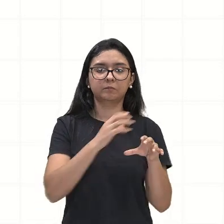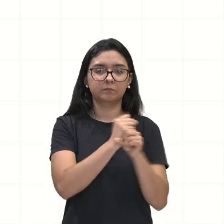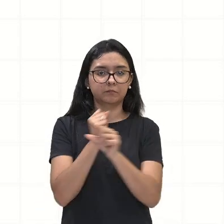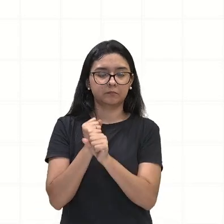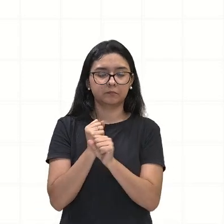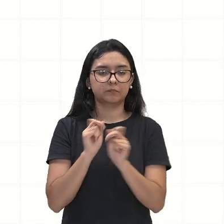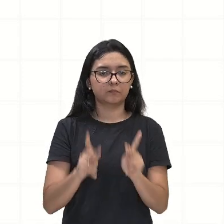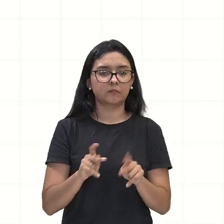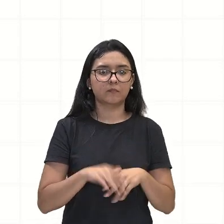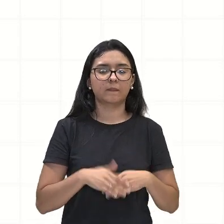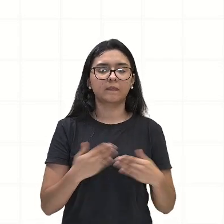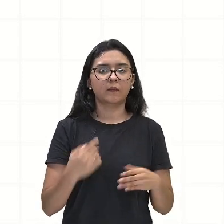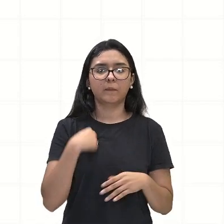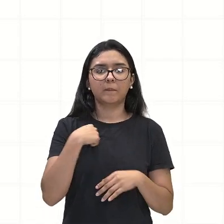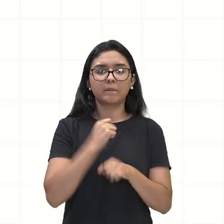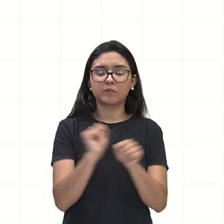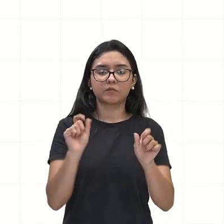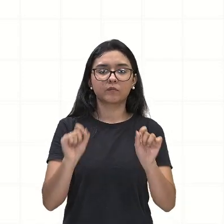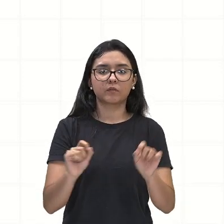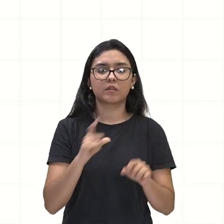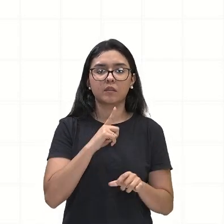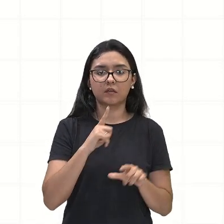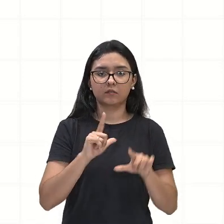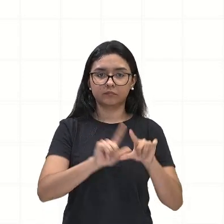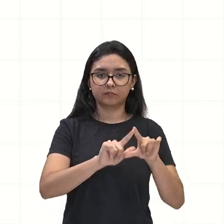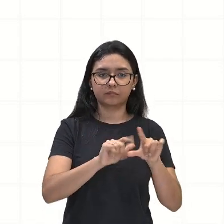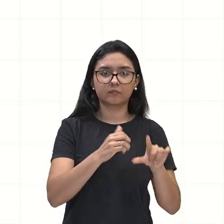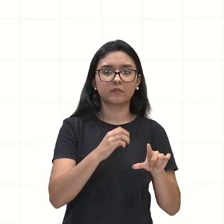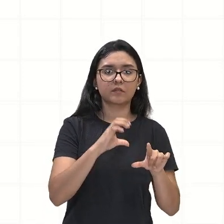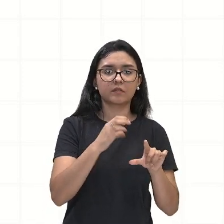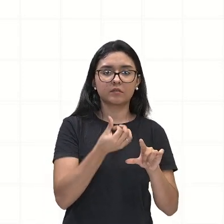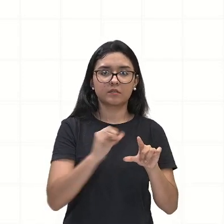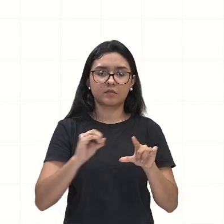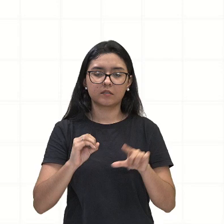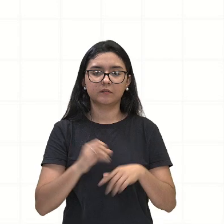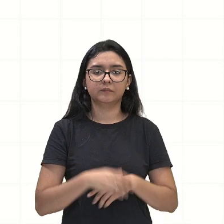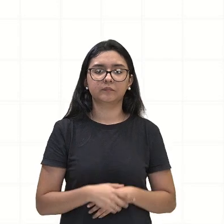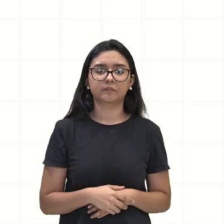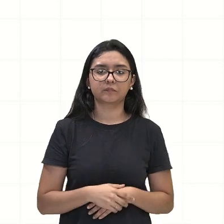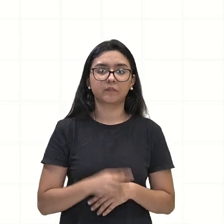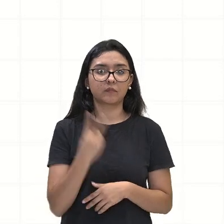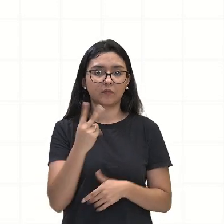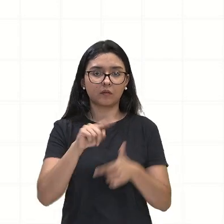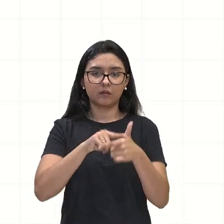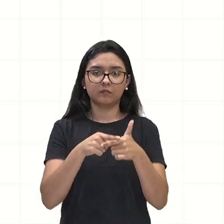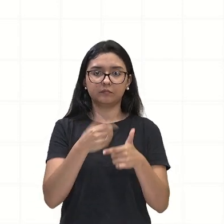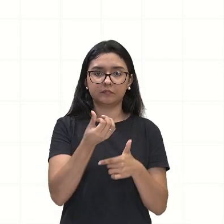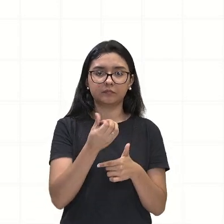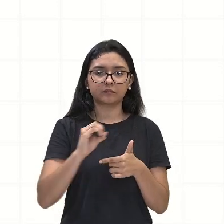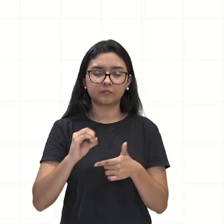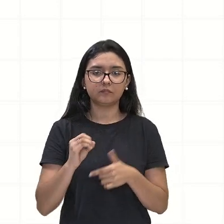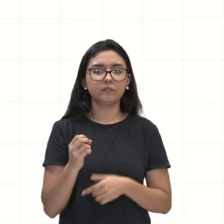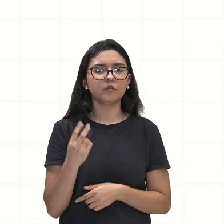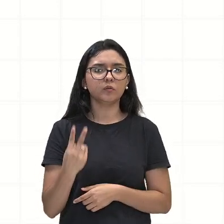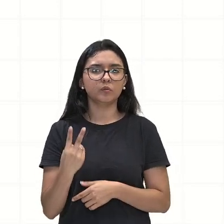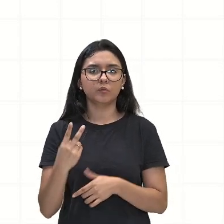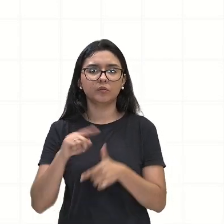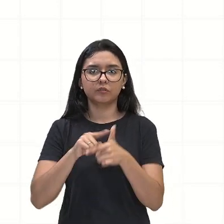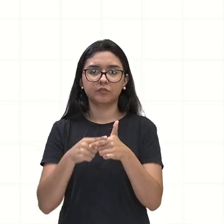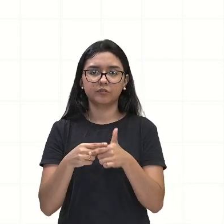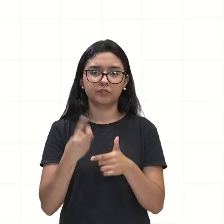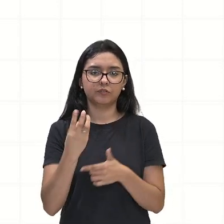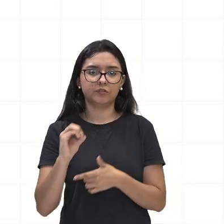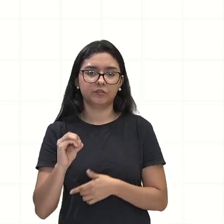bom? Seria impossível ter um triângulo de 60, dois ângulos de 60, né? Dois de 30, e o terceiro